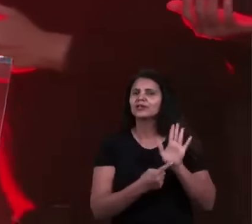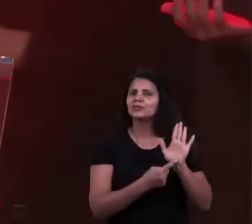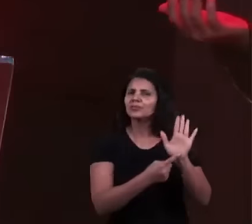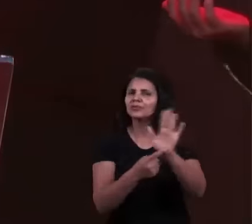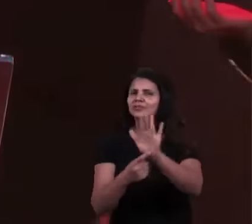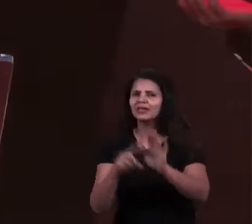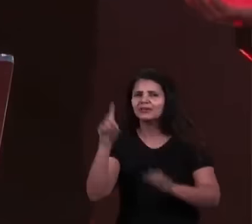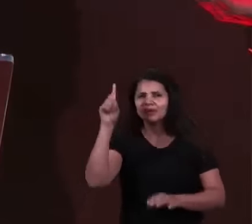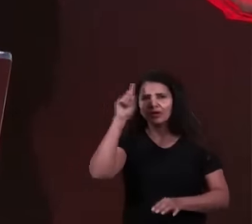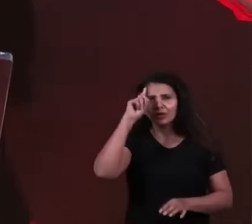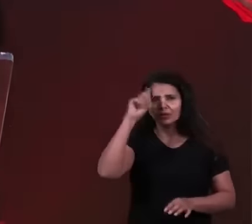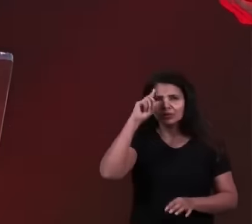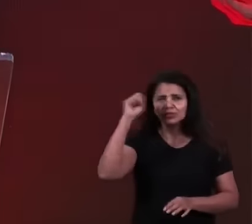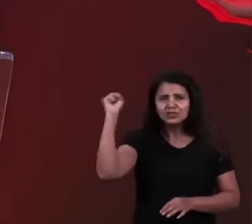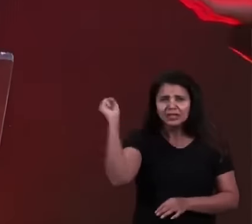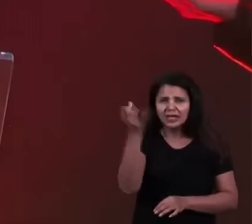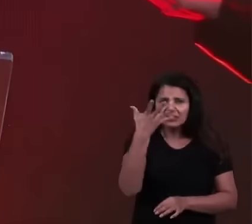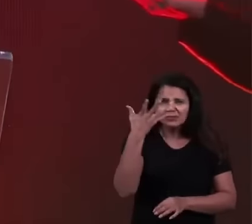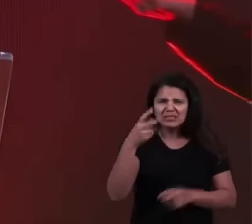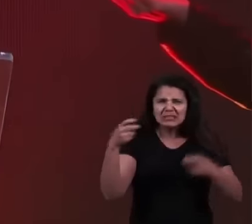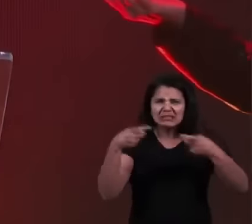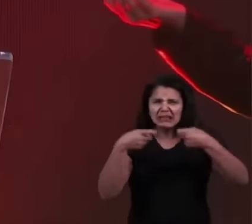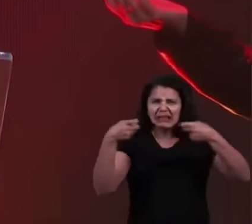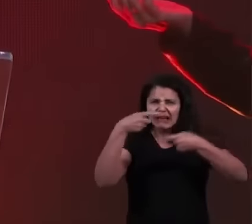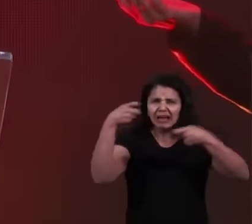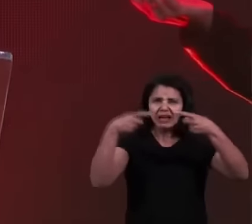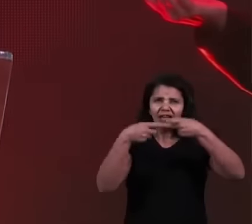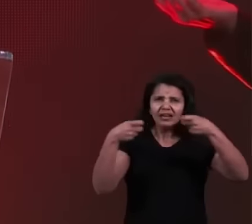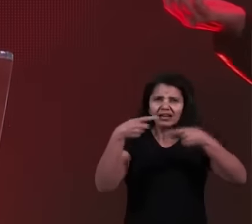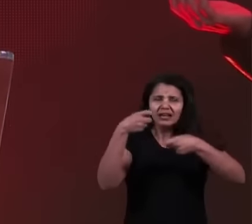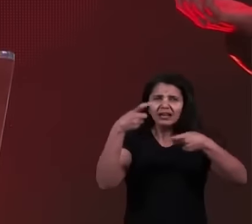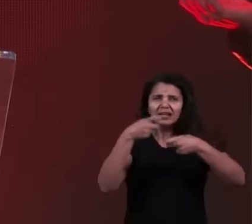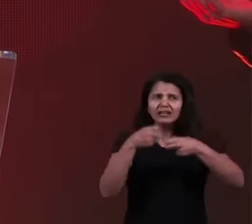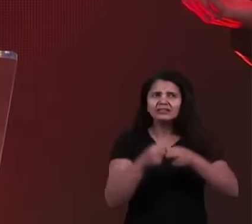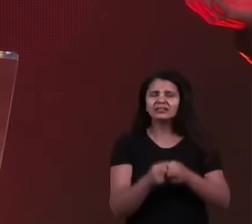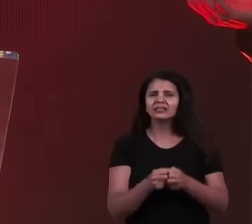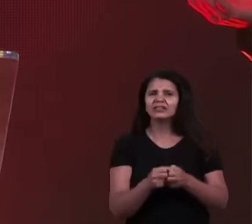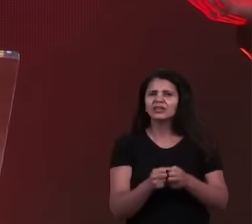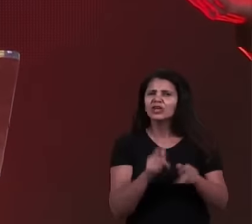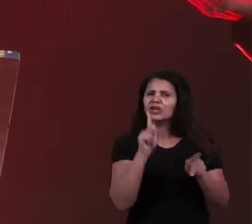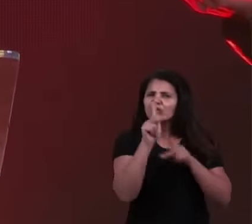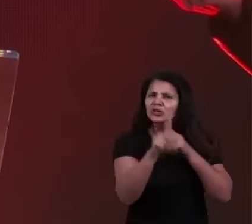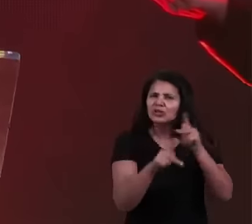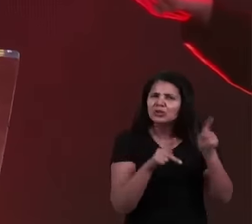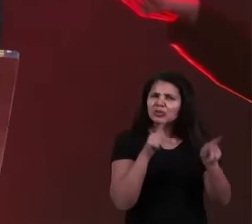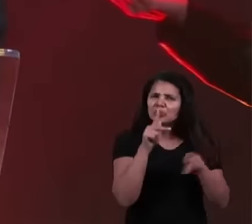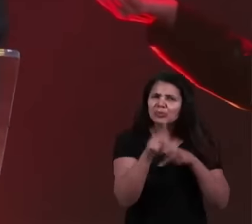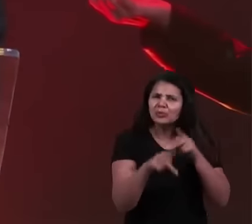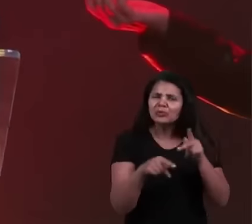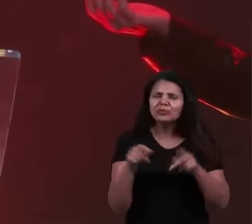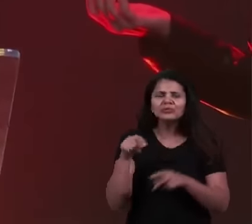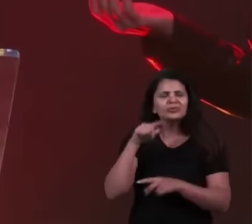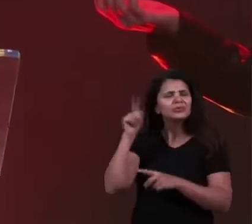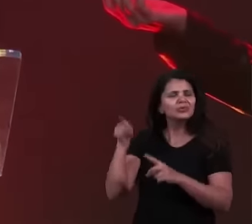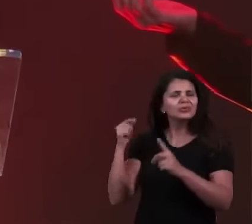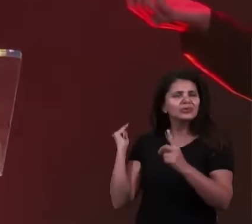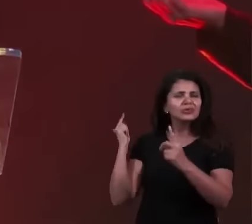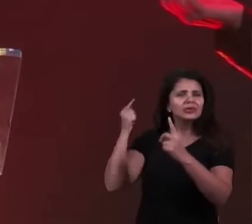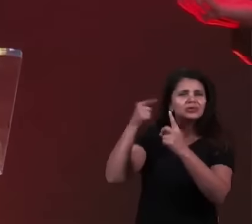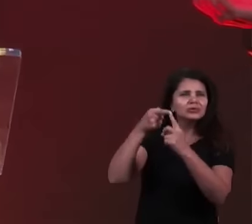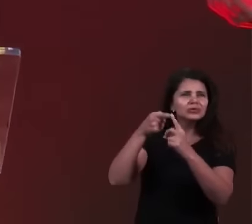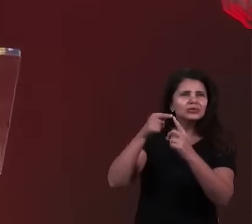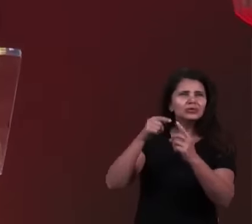acontecer uma guerra e a humanidade seria extinta. Então o mapa do fim do